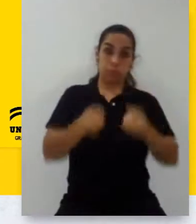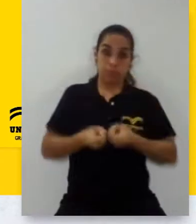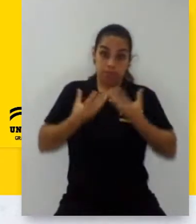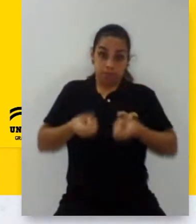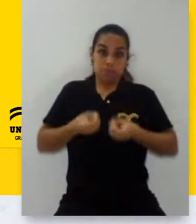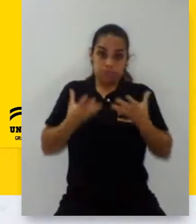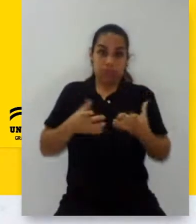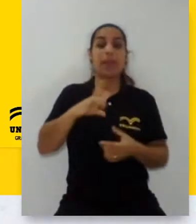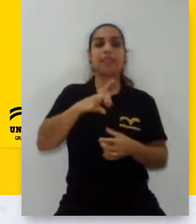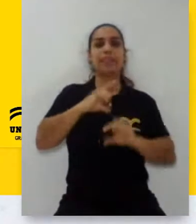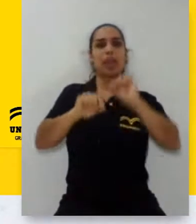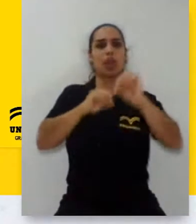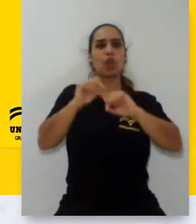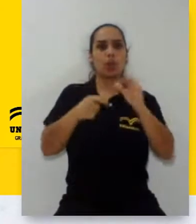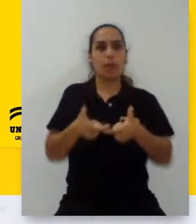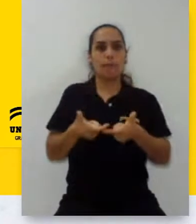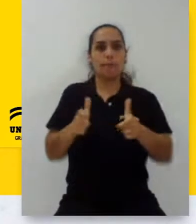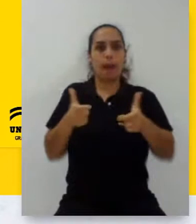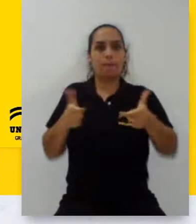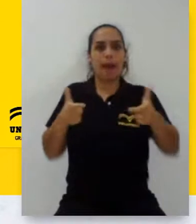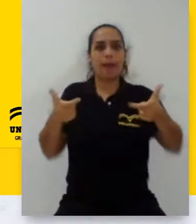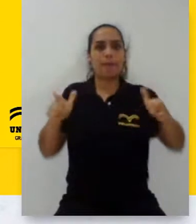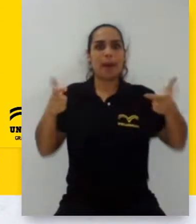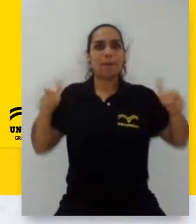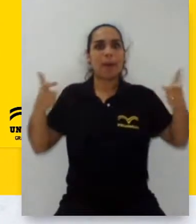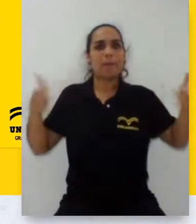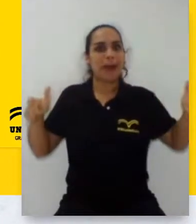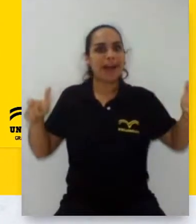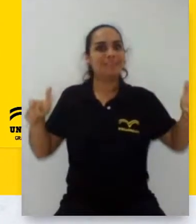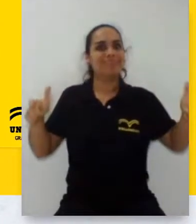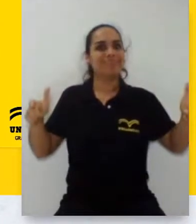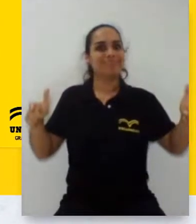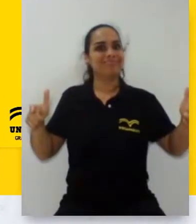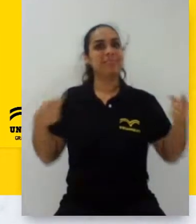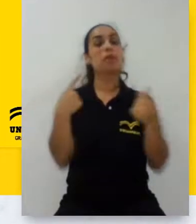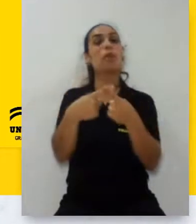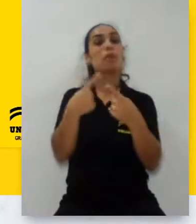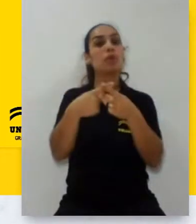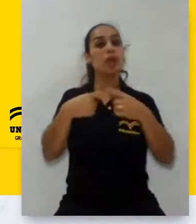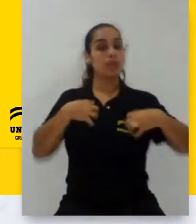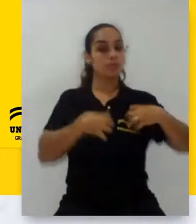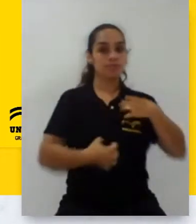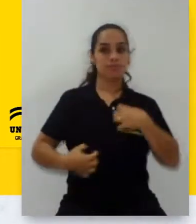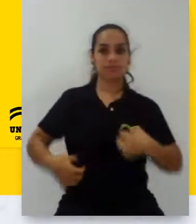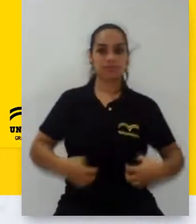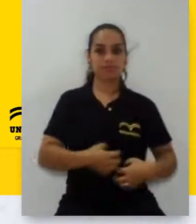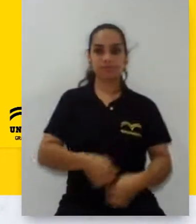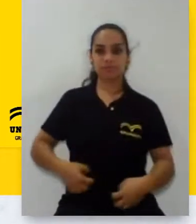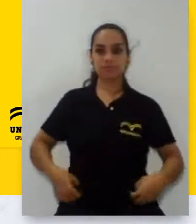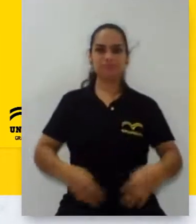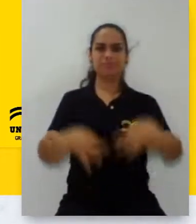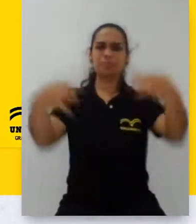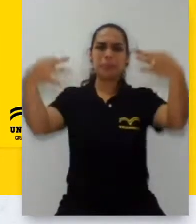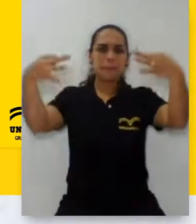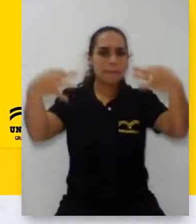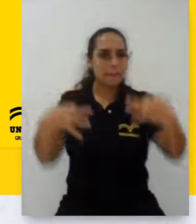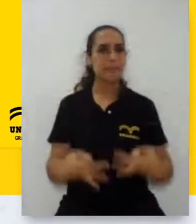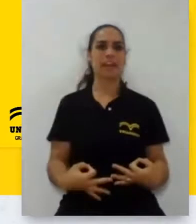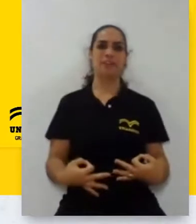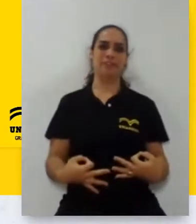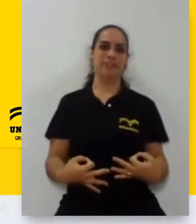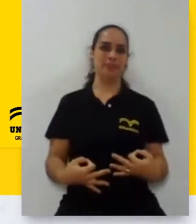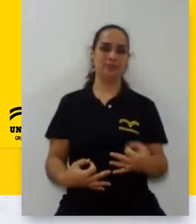mitocôndrias. E o que eu quero falar para vocês? Como o organismo é perfeito, como nós somos uma criação perfeita, nós temos algo